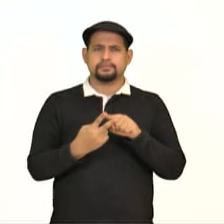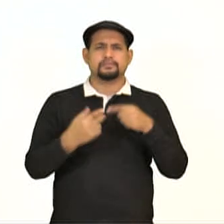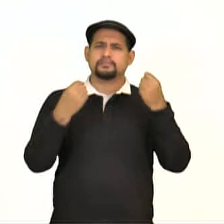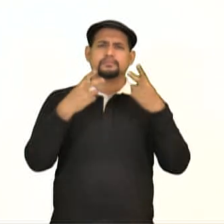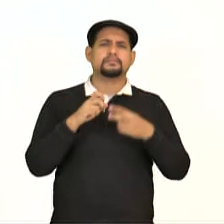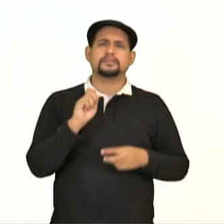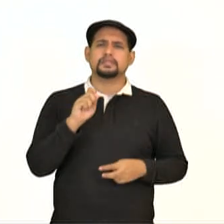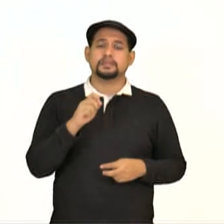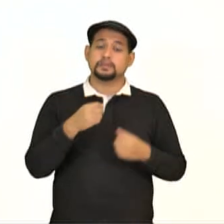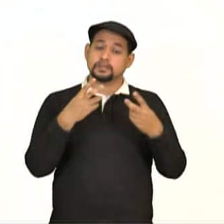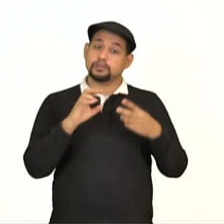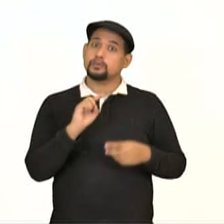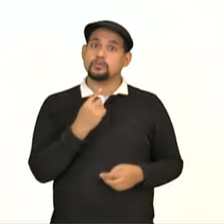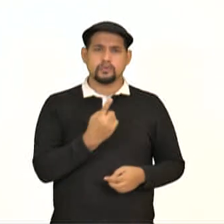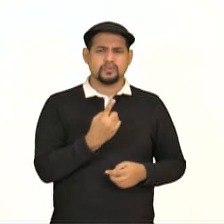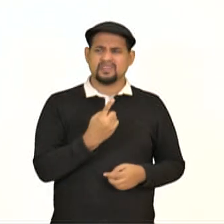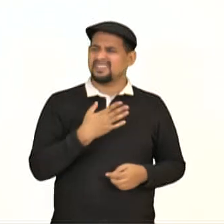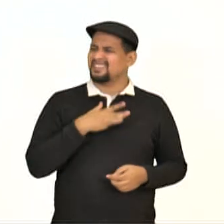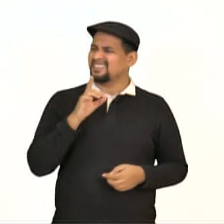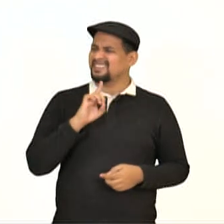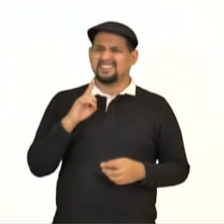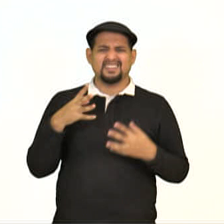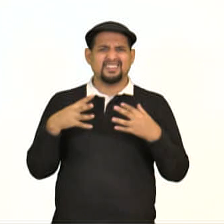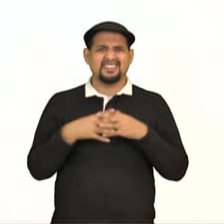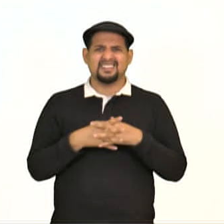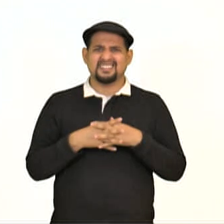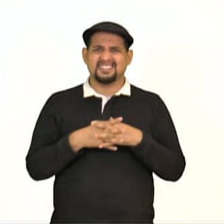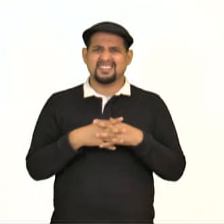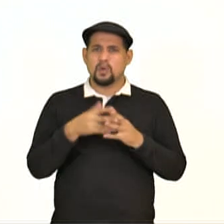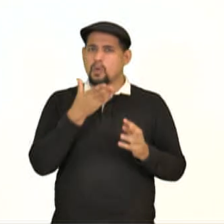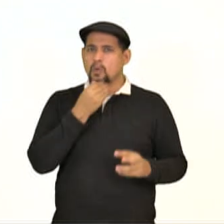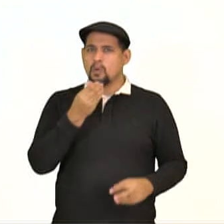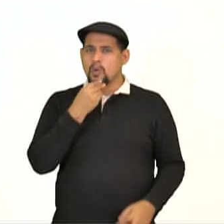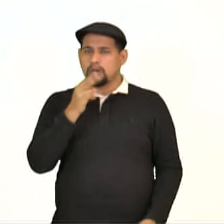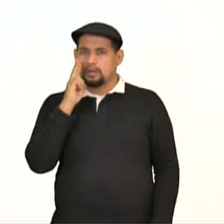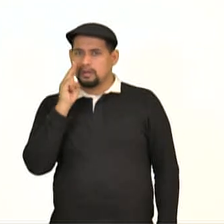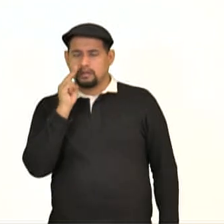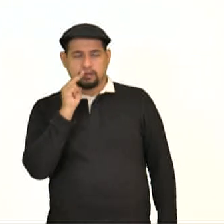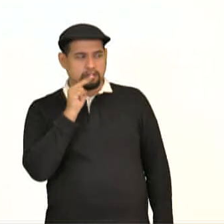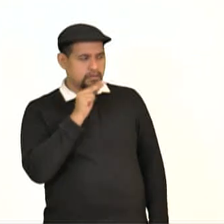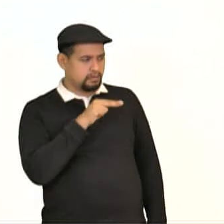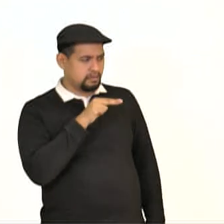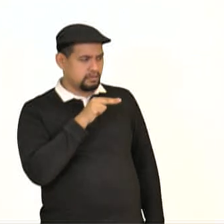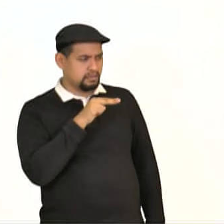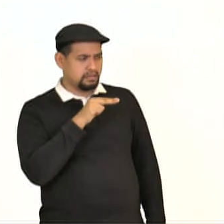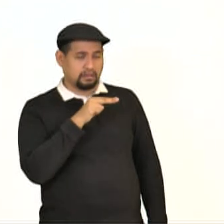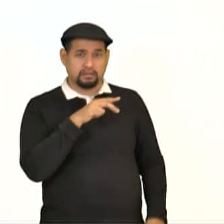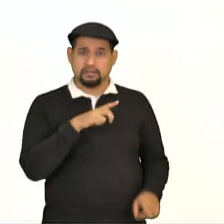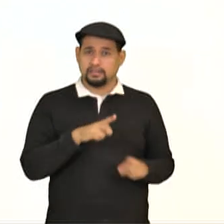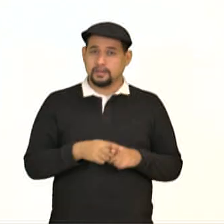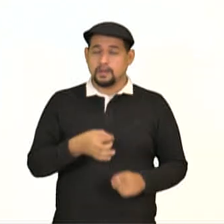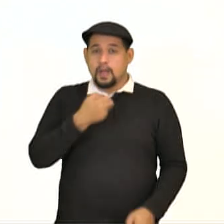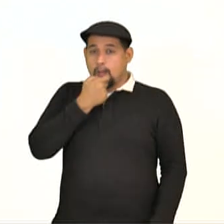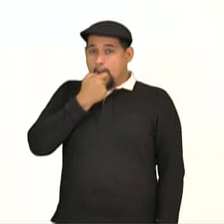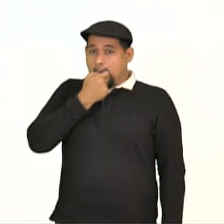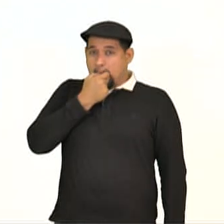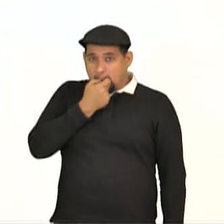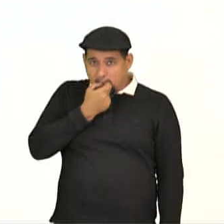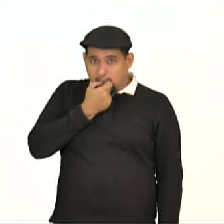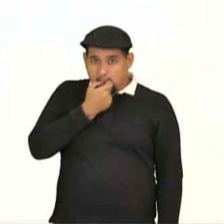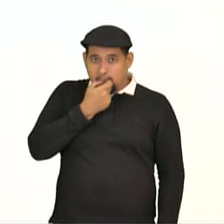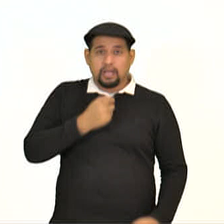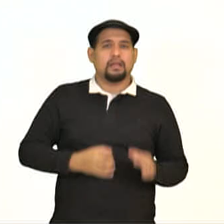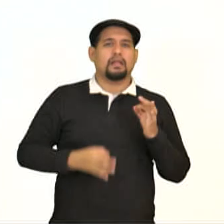dizendo? Vale 1. Meu Deus. Márcio olhou para Beth. O que fora? O juiz apita?